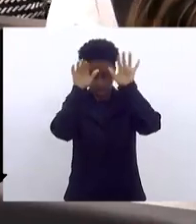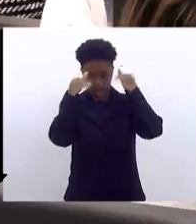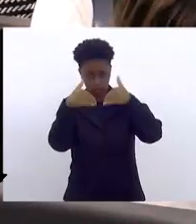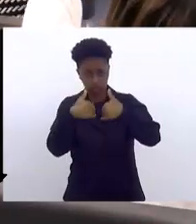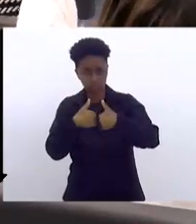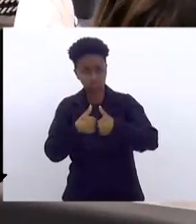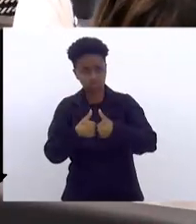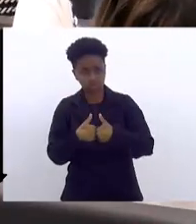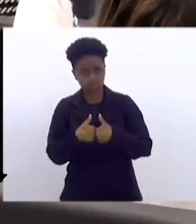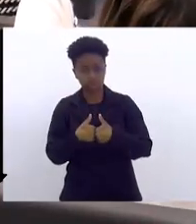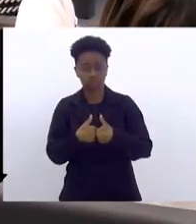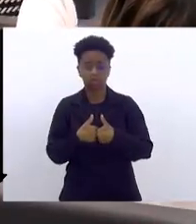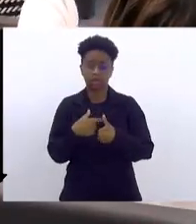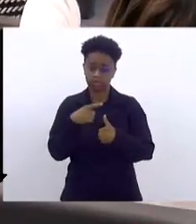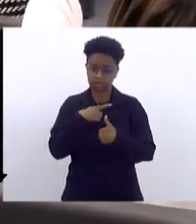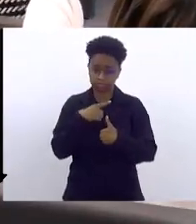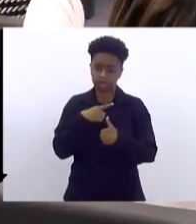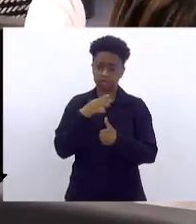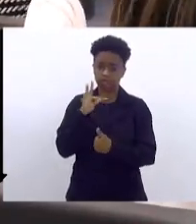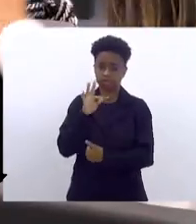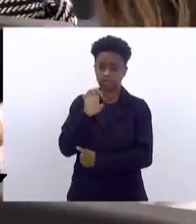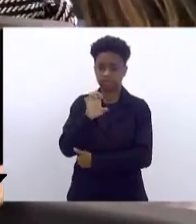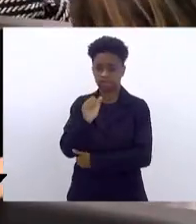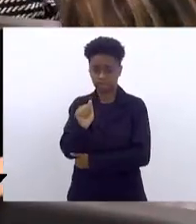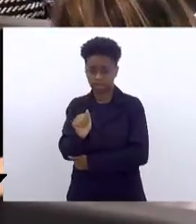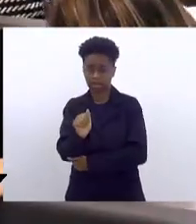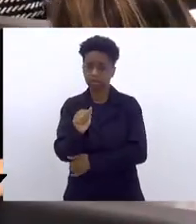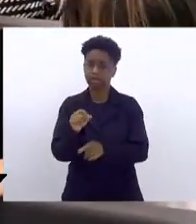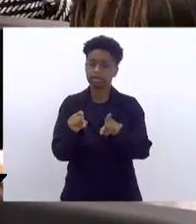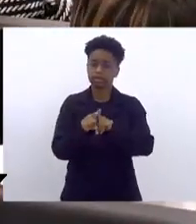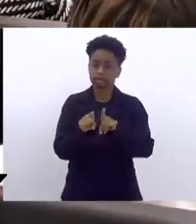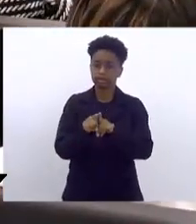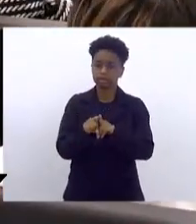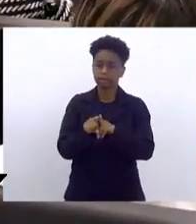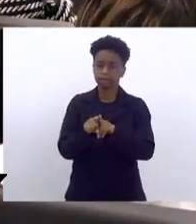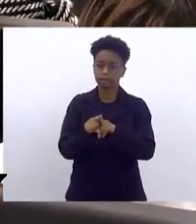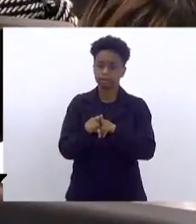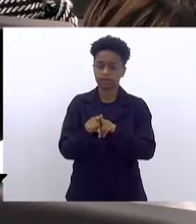tem o espectro do autismo o DTA